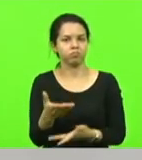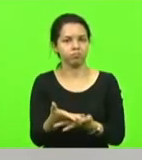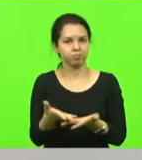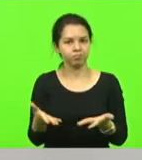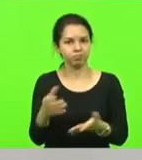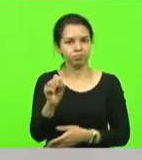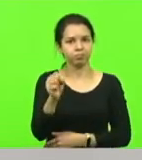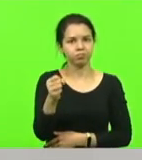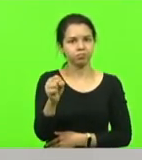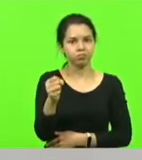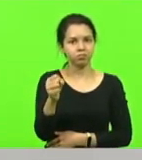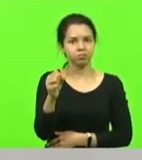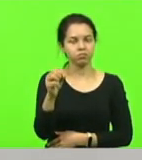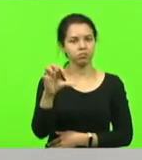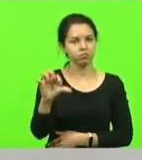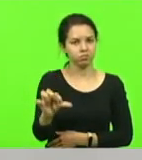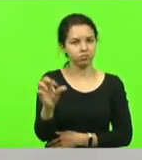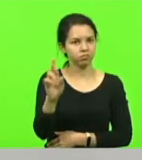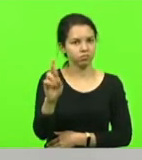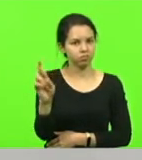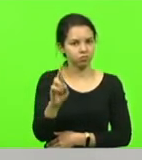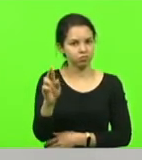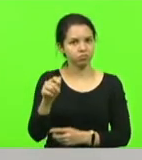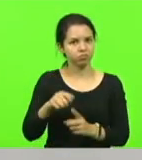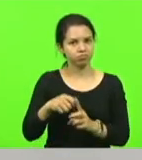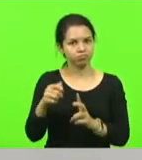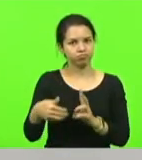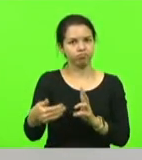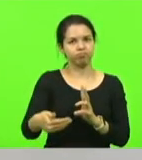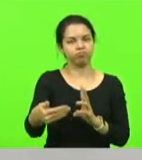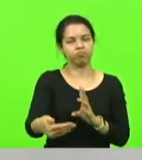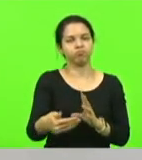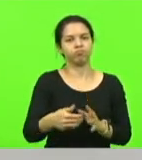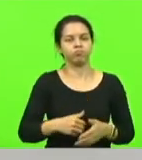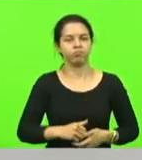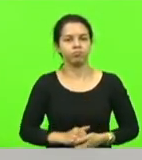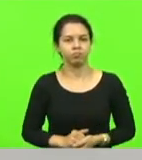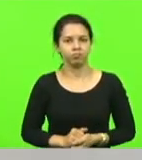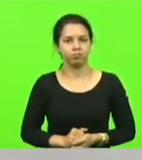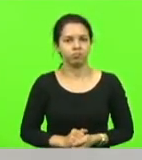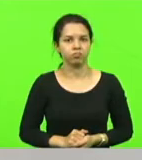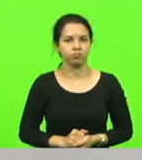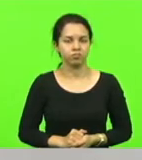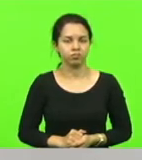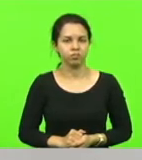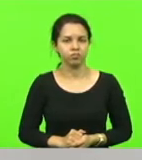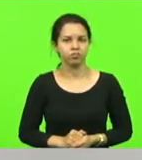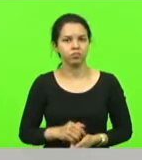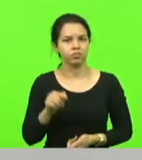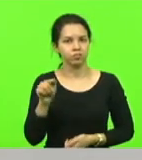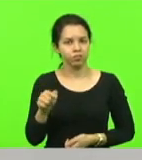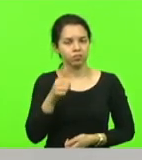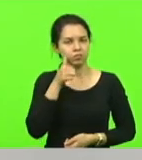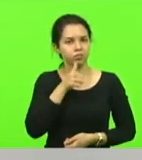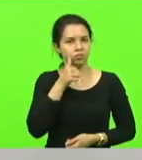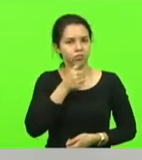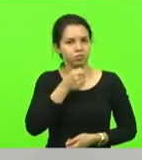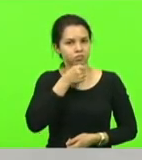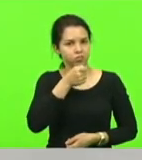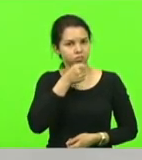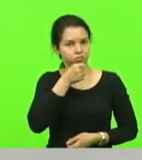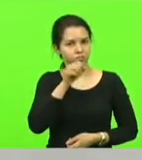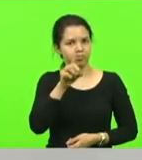R$ 89,00 por mês. Isso, segundo a própria jornalista Dagmara